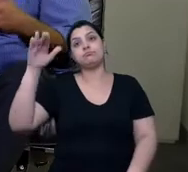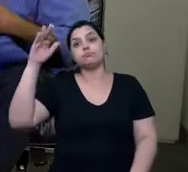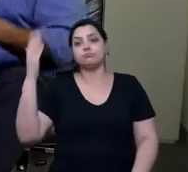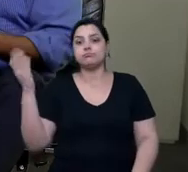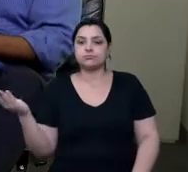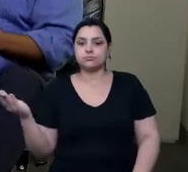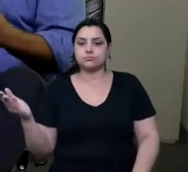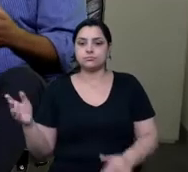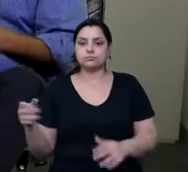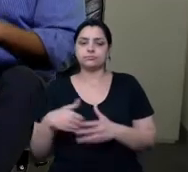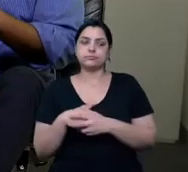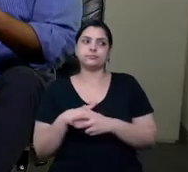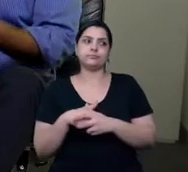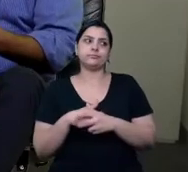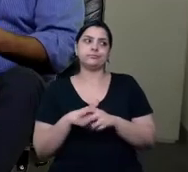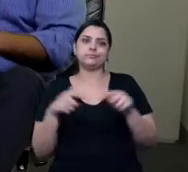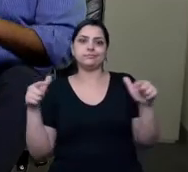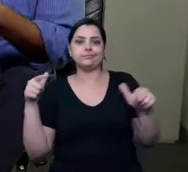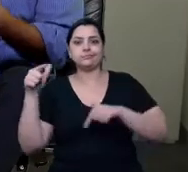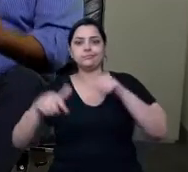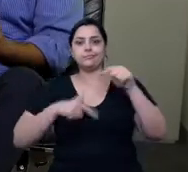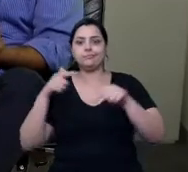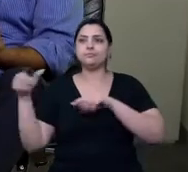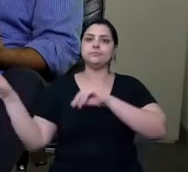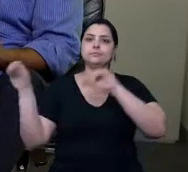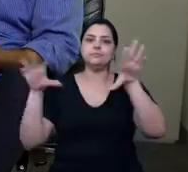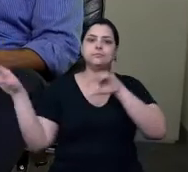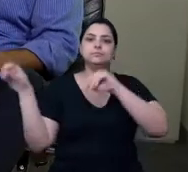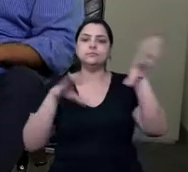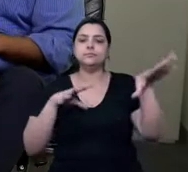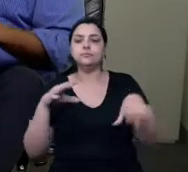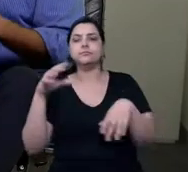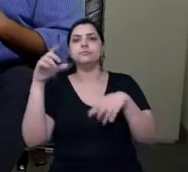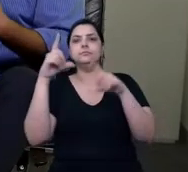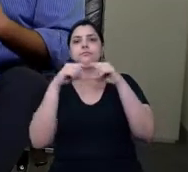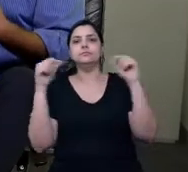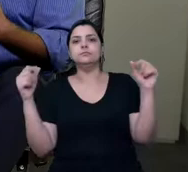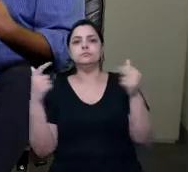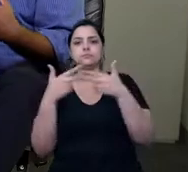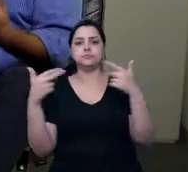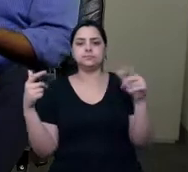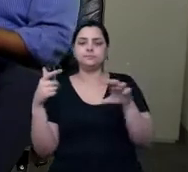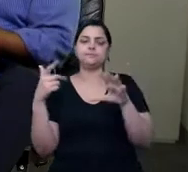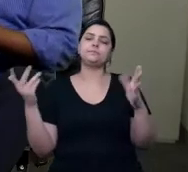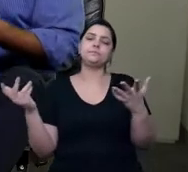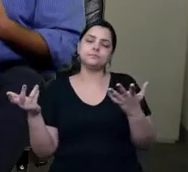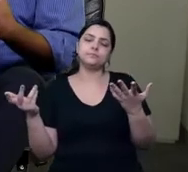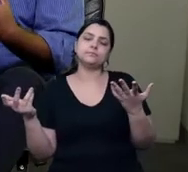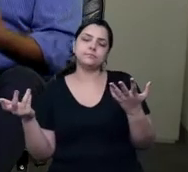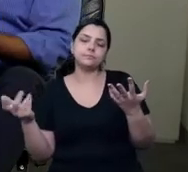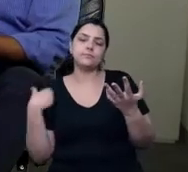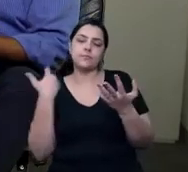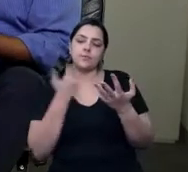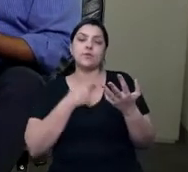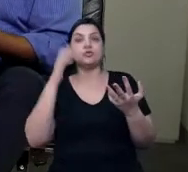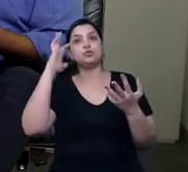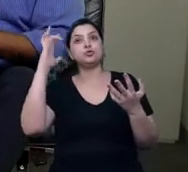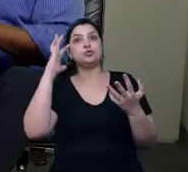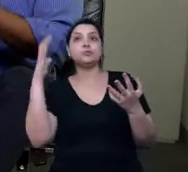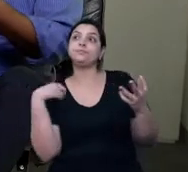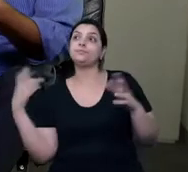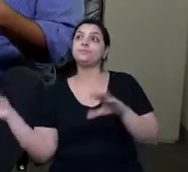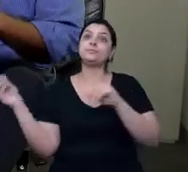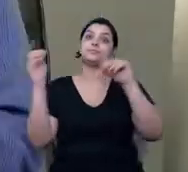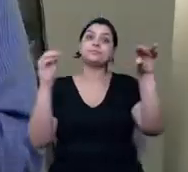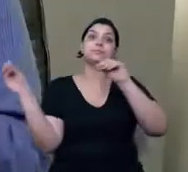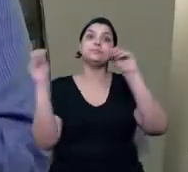pessoas, de trabalhadores vieram para Brasília, inclusive da minha região. Então, assim, a gente sonha com essa coisa de Brasília como capital, a